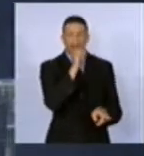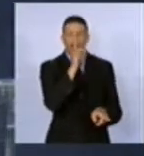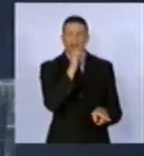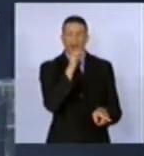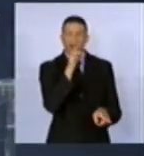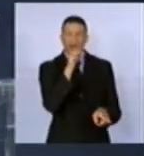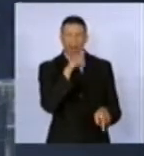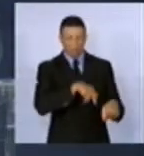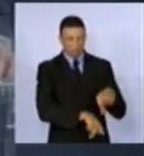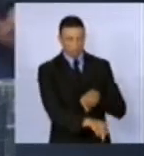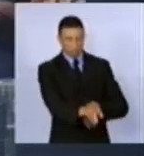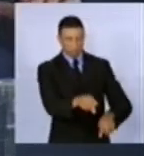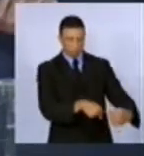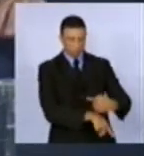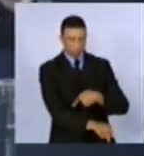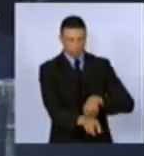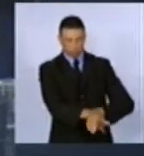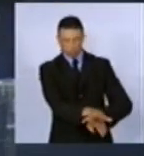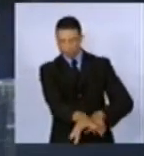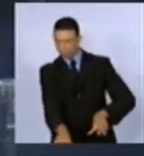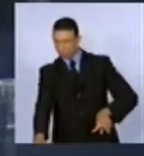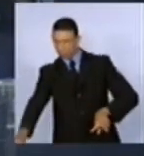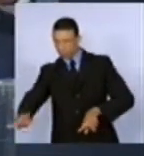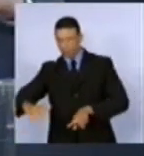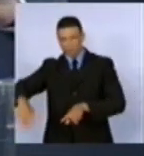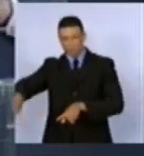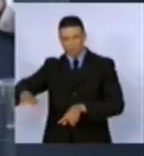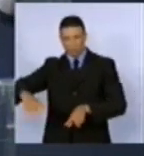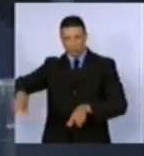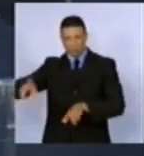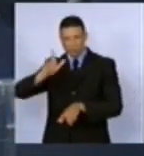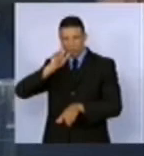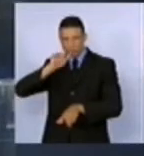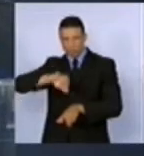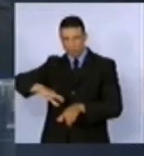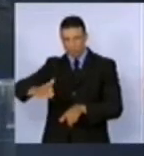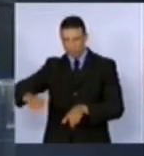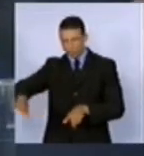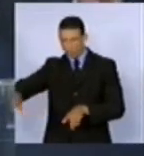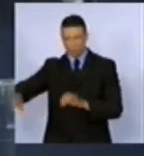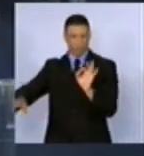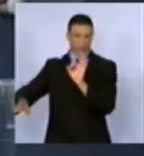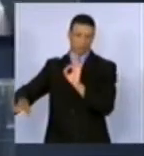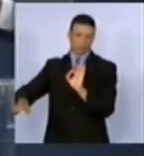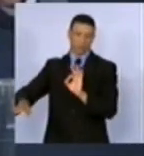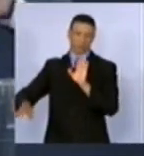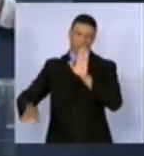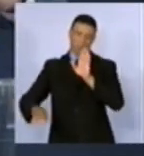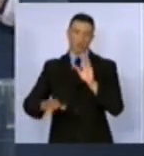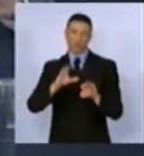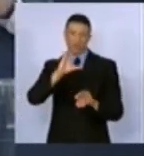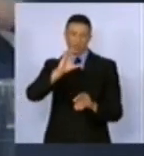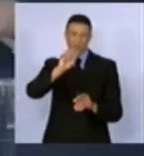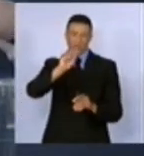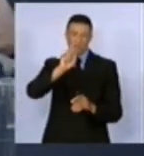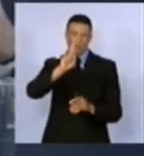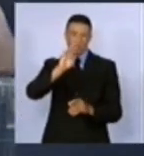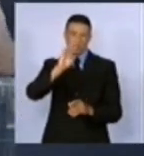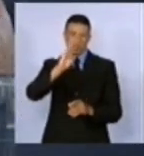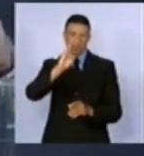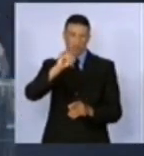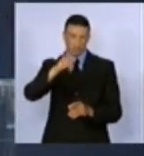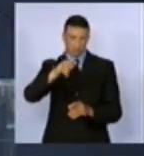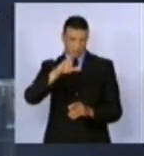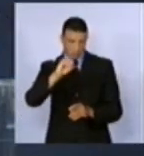água e para os oceanos estão na realidade o carbono ou tá na atmosfera ou tá na na